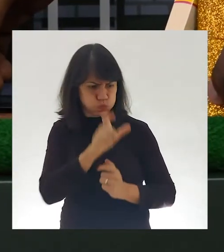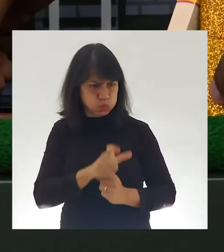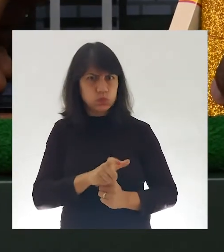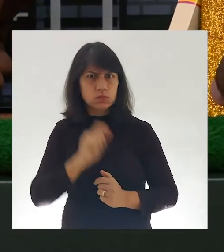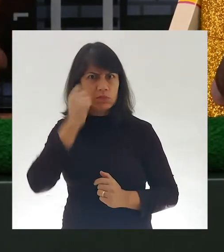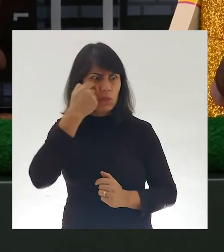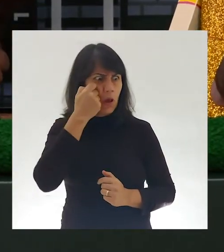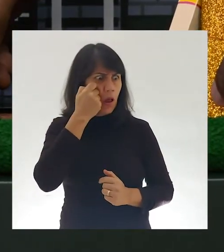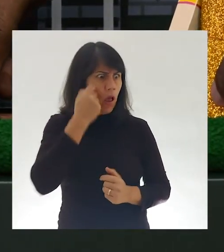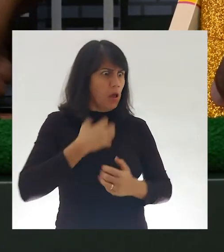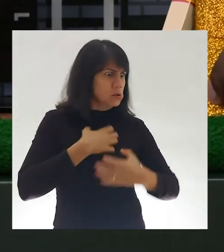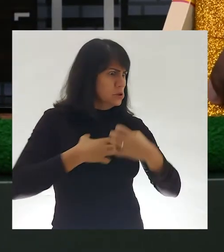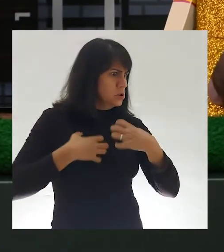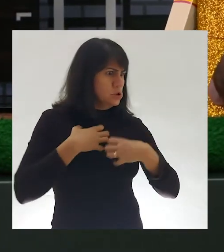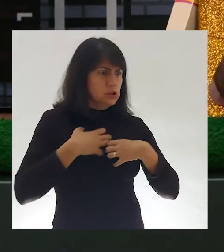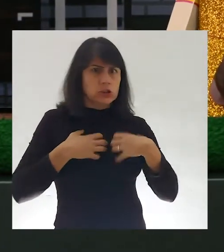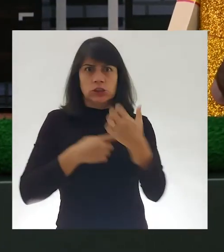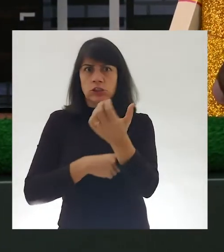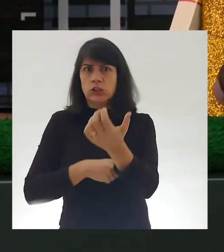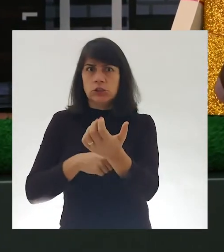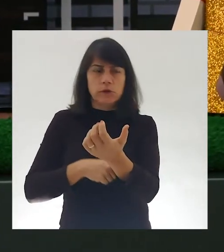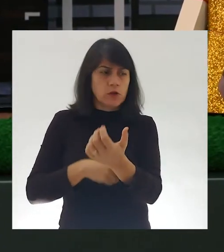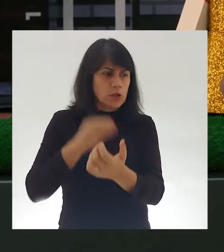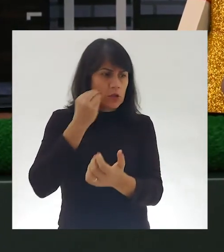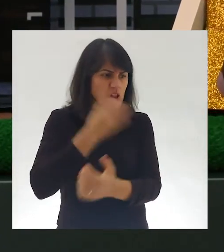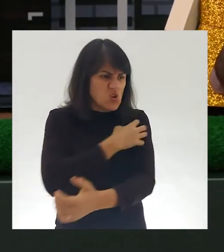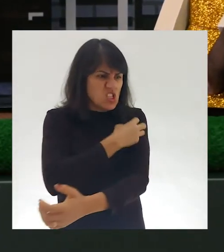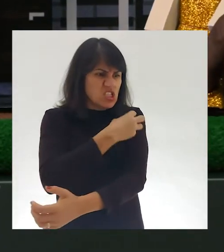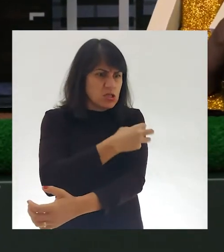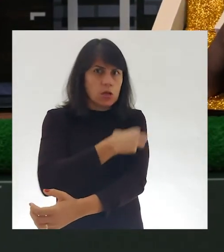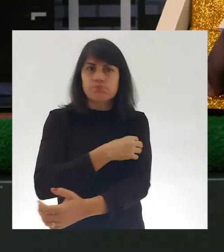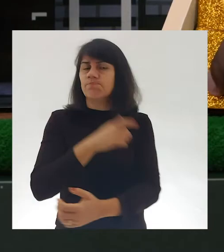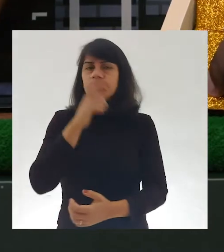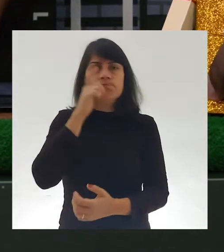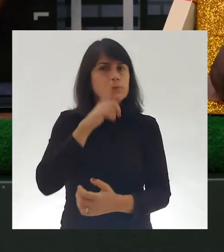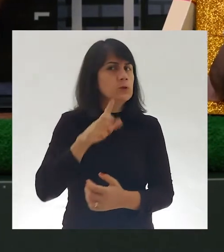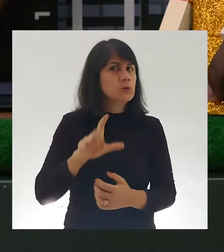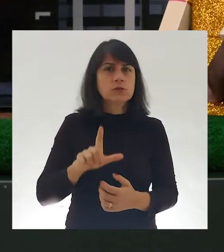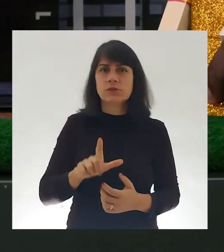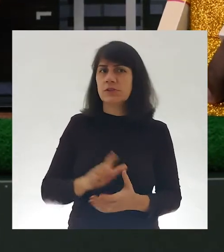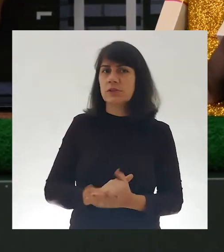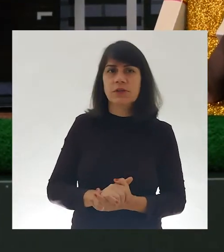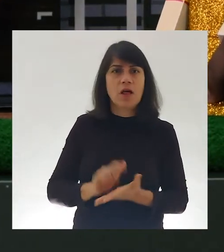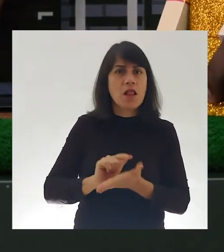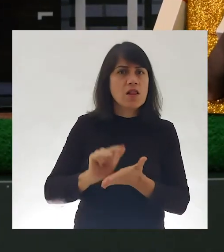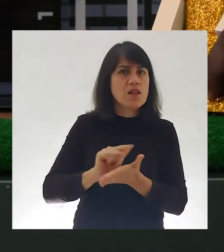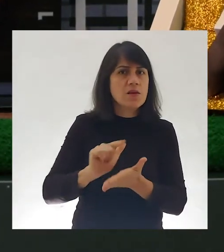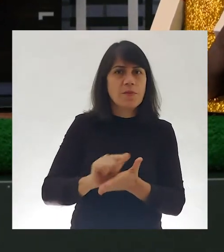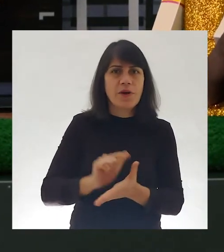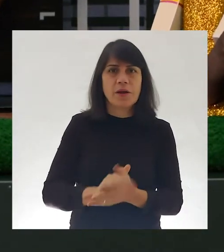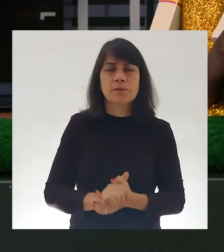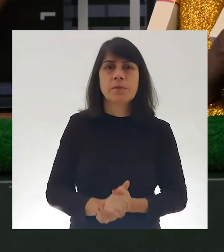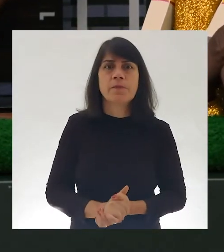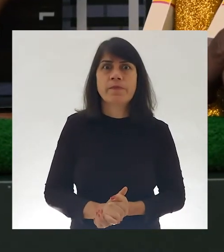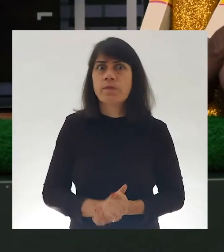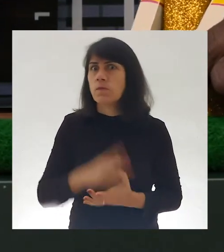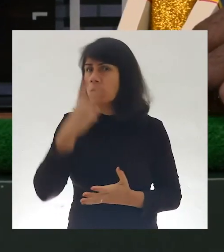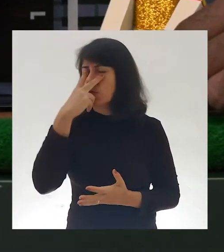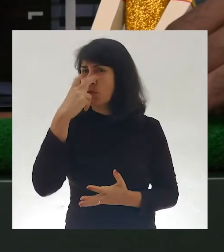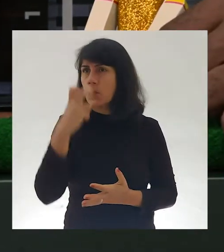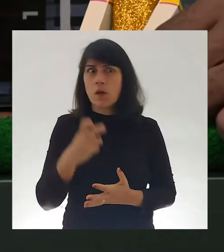ficou desesperada. Tentou tirar, mas ele não saía. Num ato cego